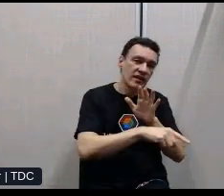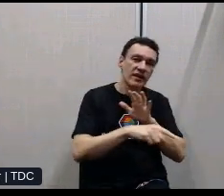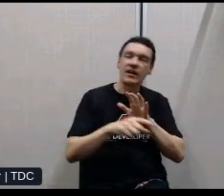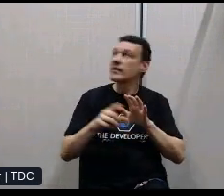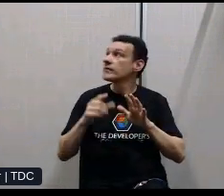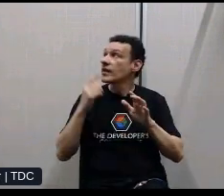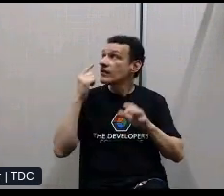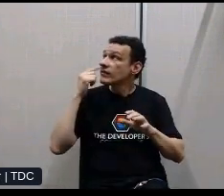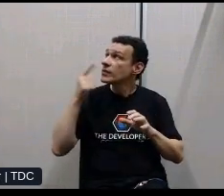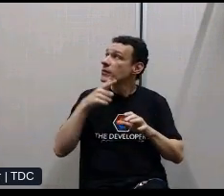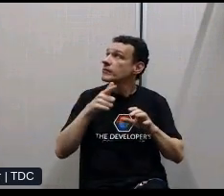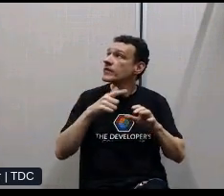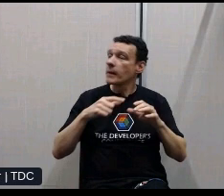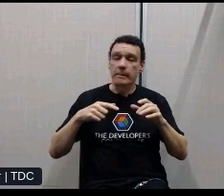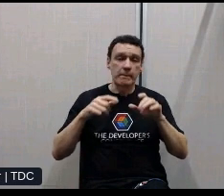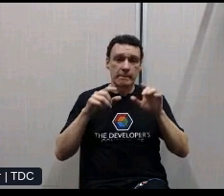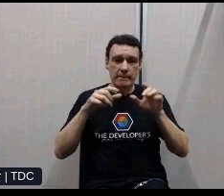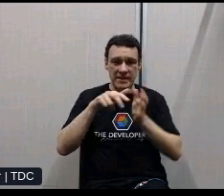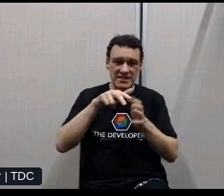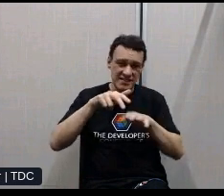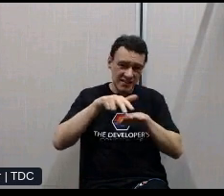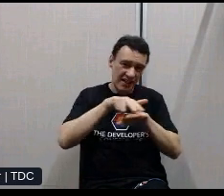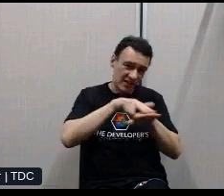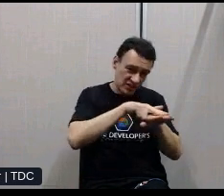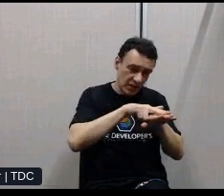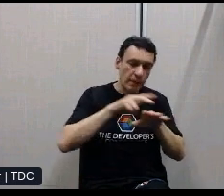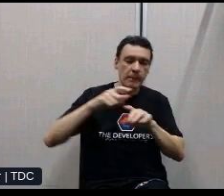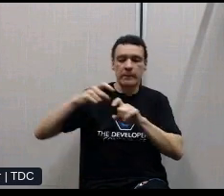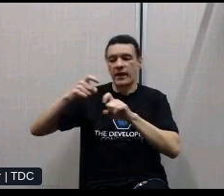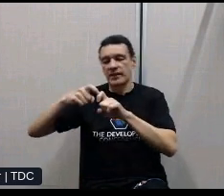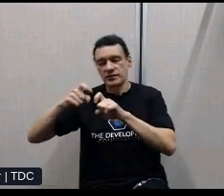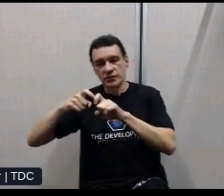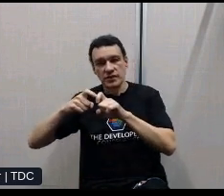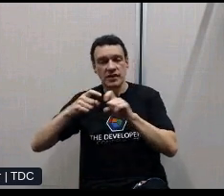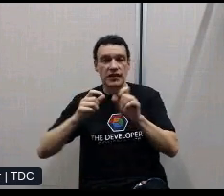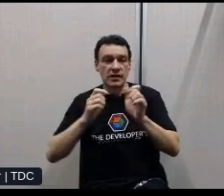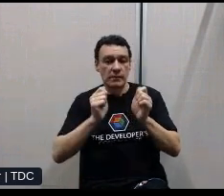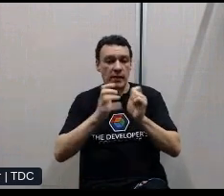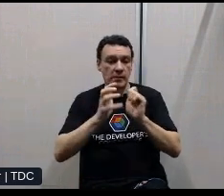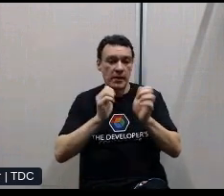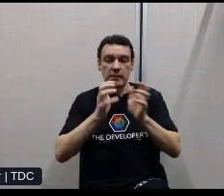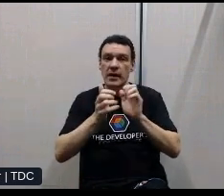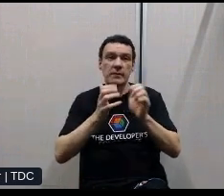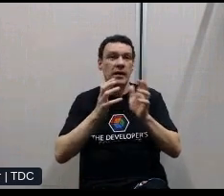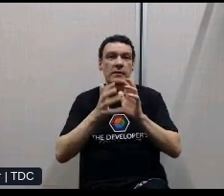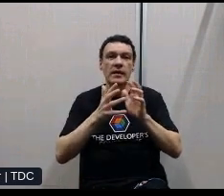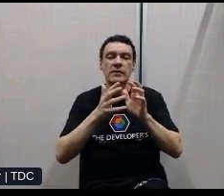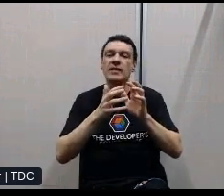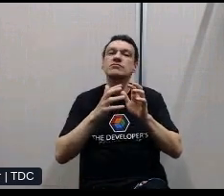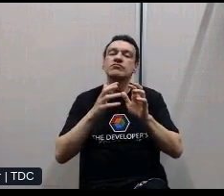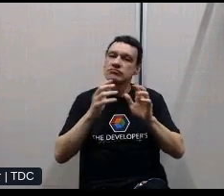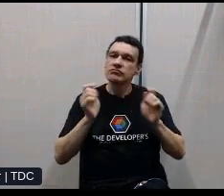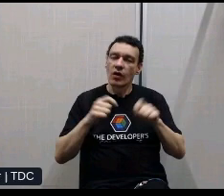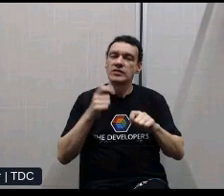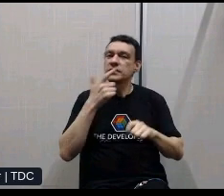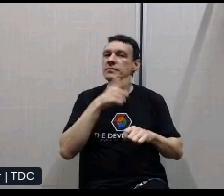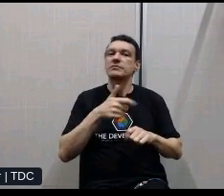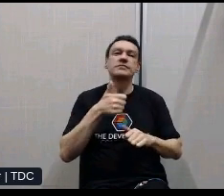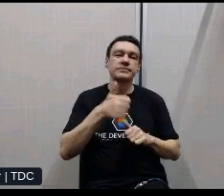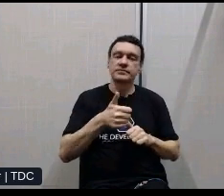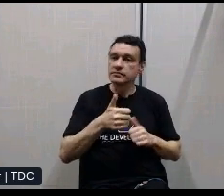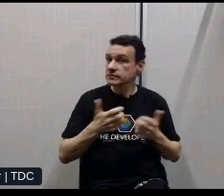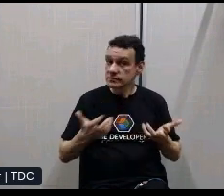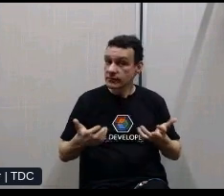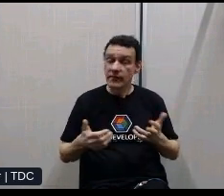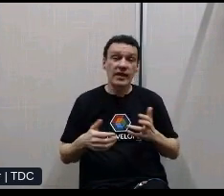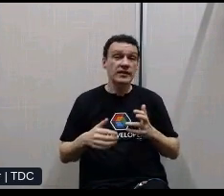médico e, através da câmera, os sinais começarem a ser trocados. Então, isso é bem interessante porque a gente tem já na China